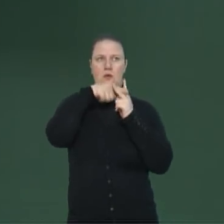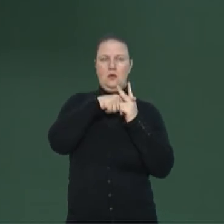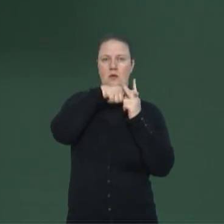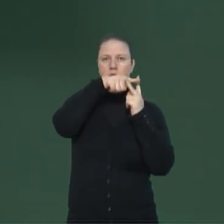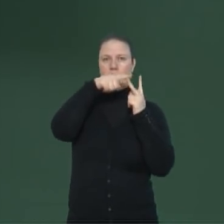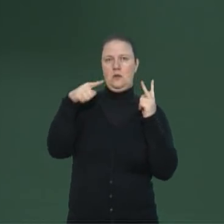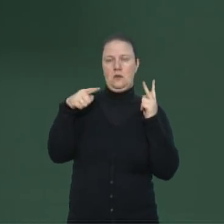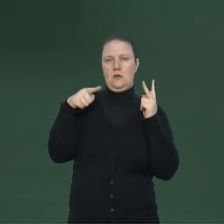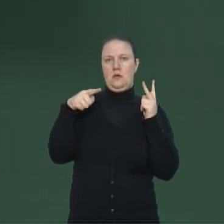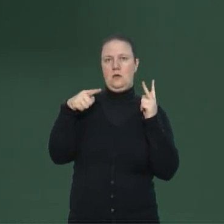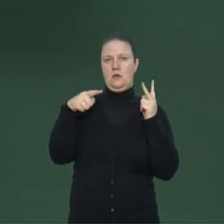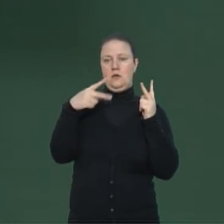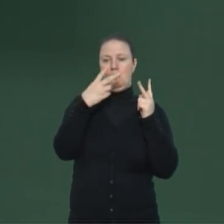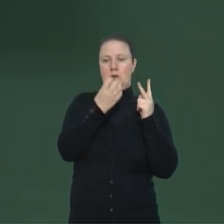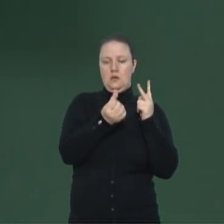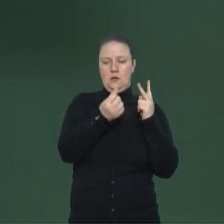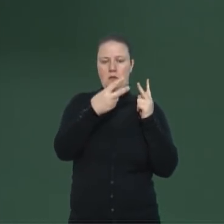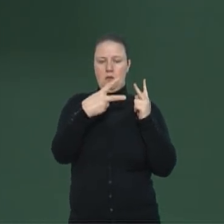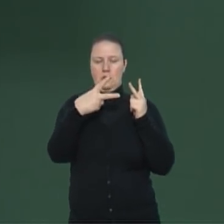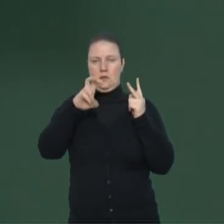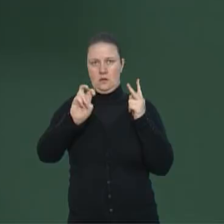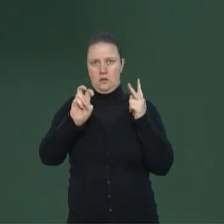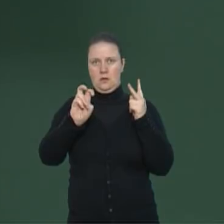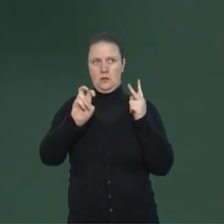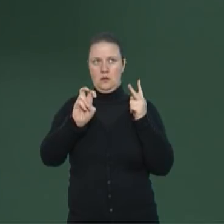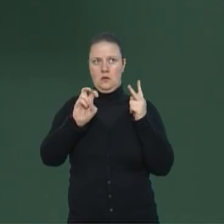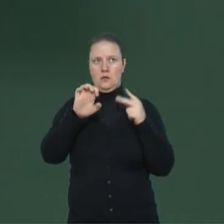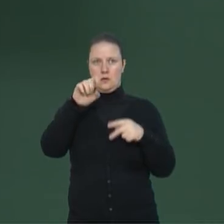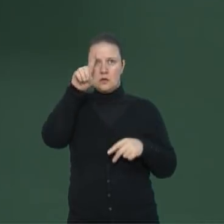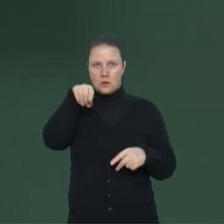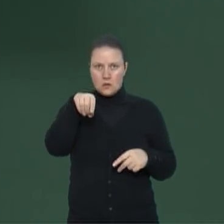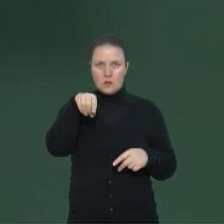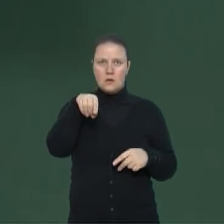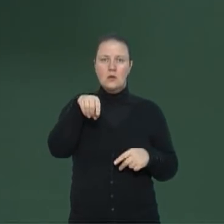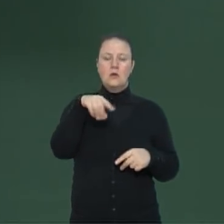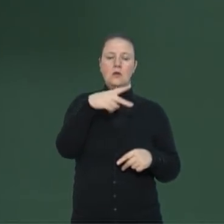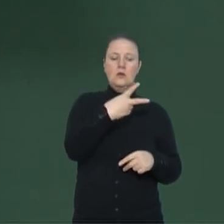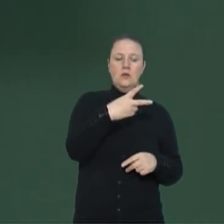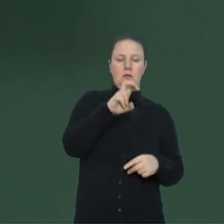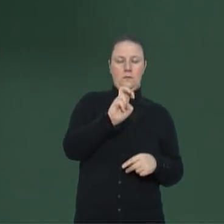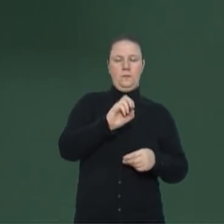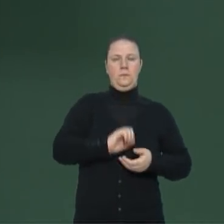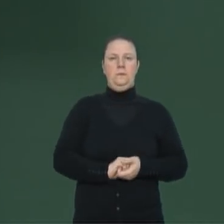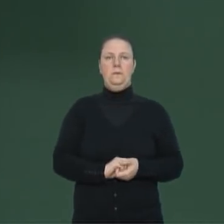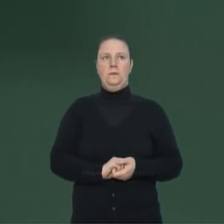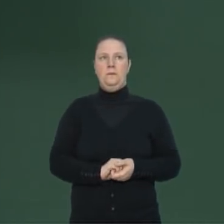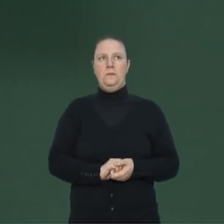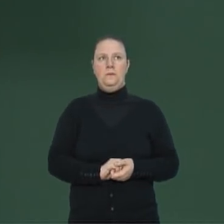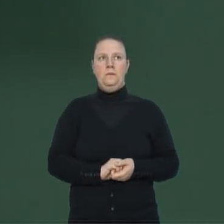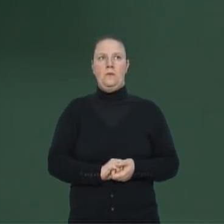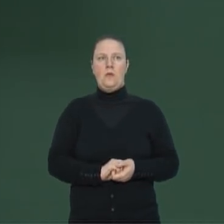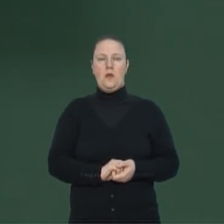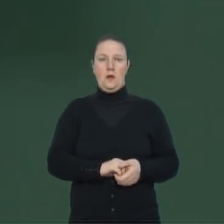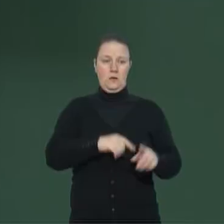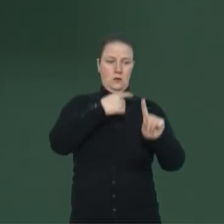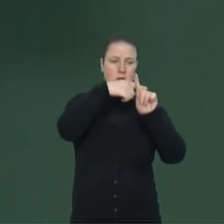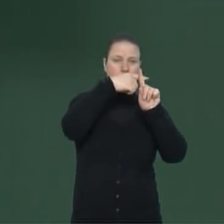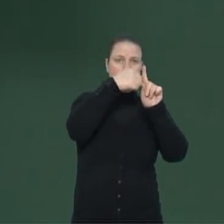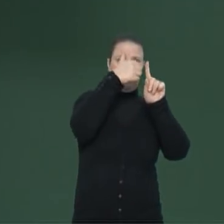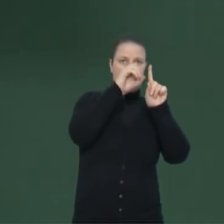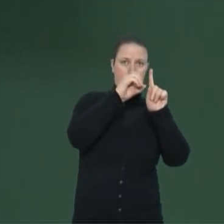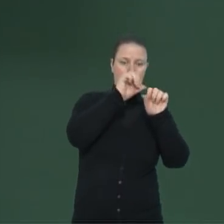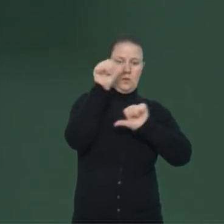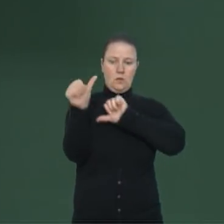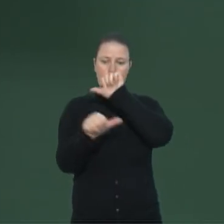625. E agora sim, raiz de 625 é 25, né? E esse 10 que é positivo, vai para lá